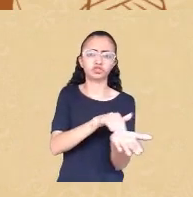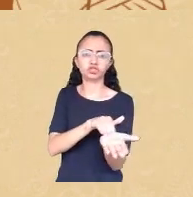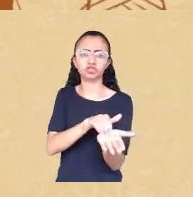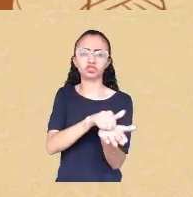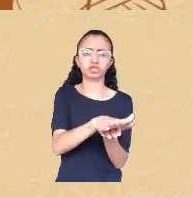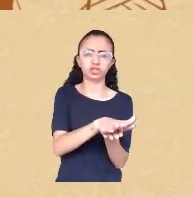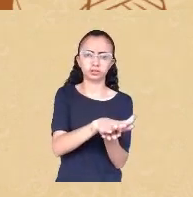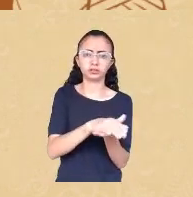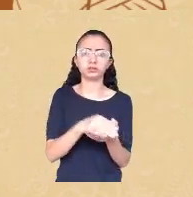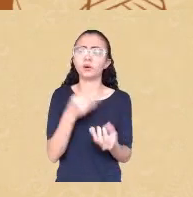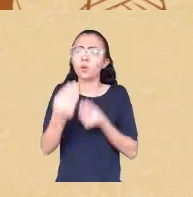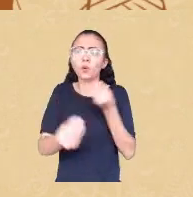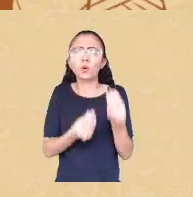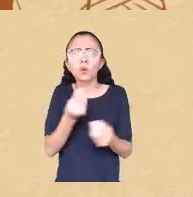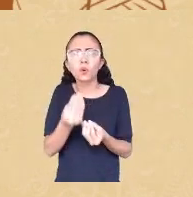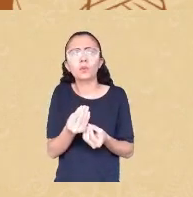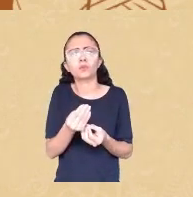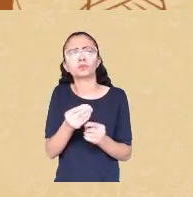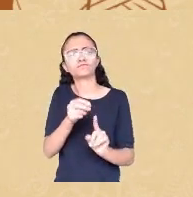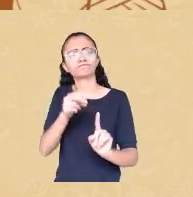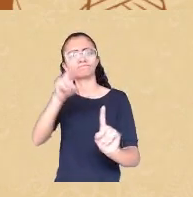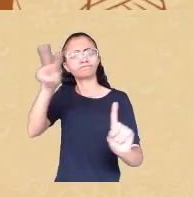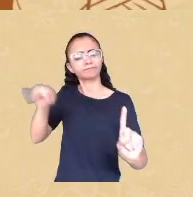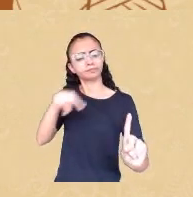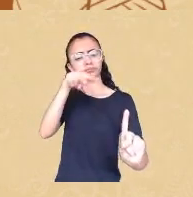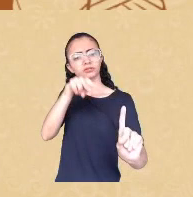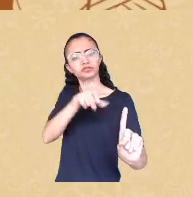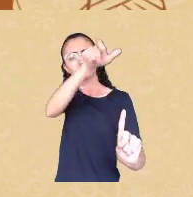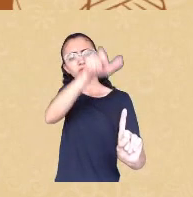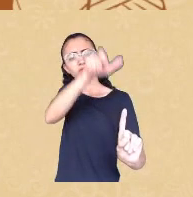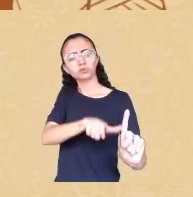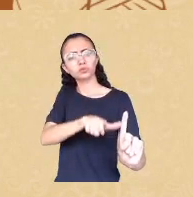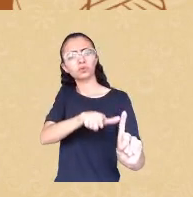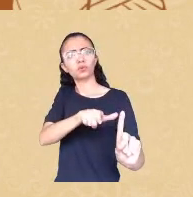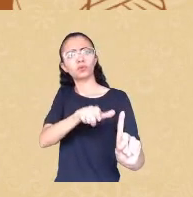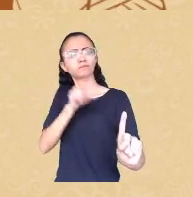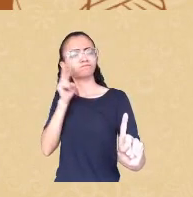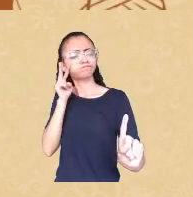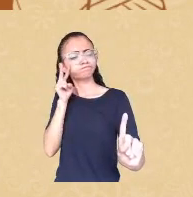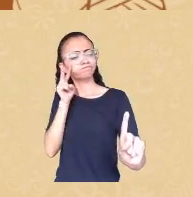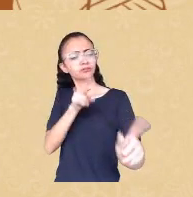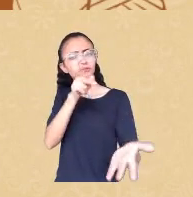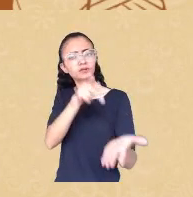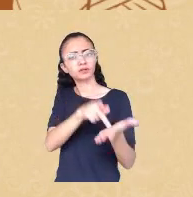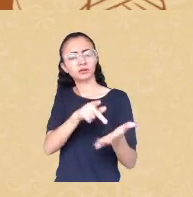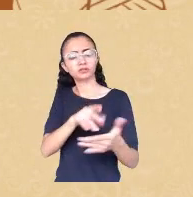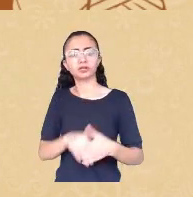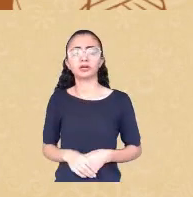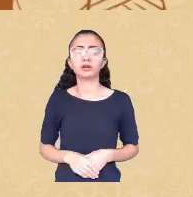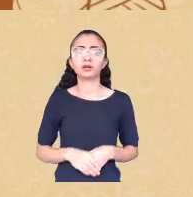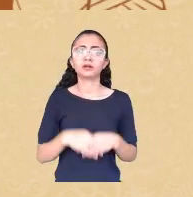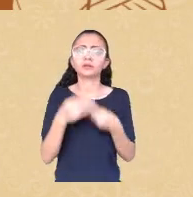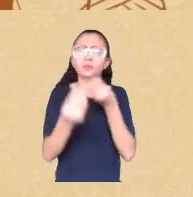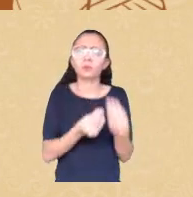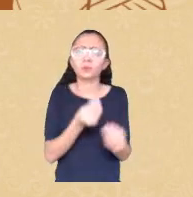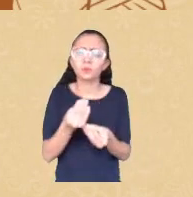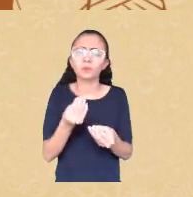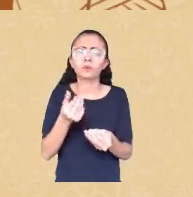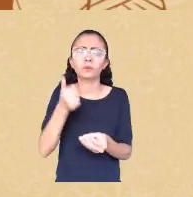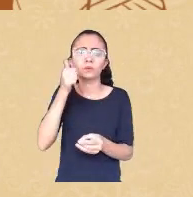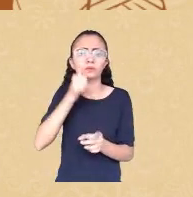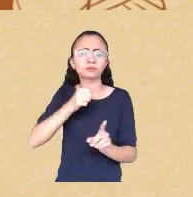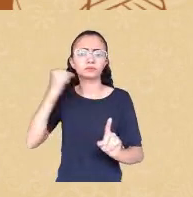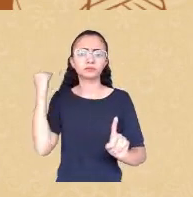com Boaventura de Souza Santos também. A ideia do epistemicídio, da tentativa de extermínio do corpo, que